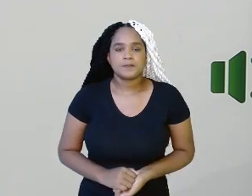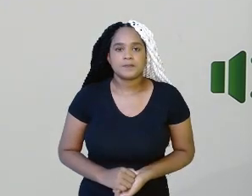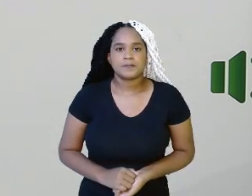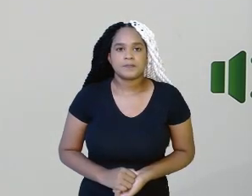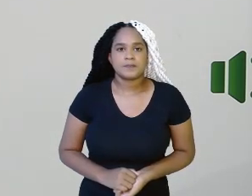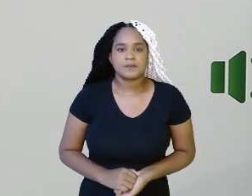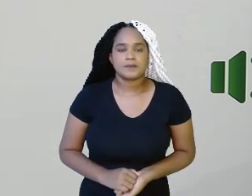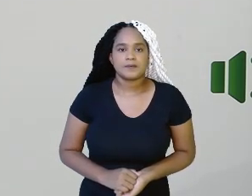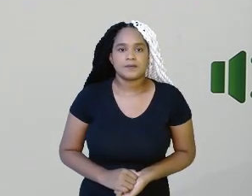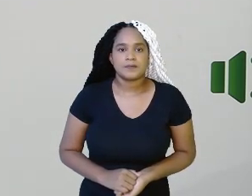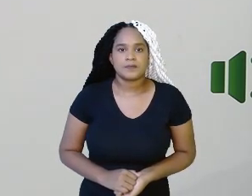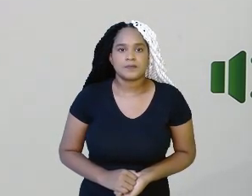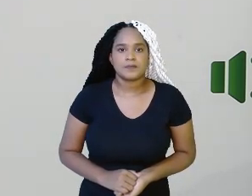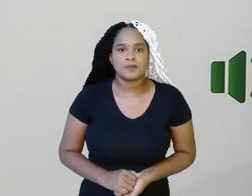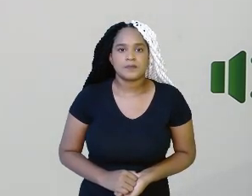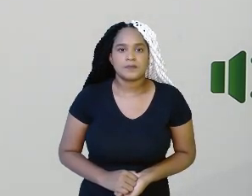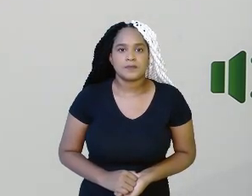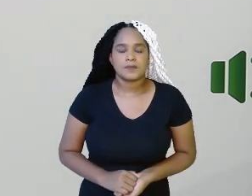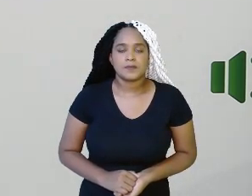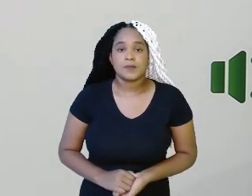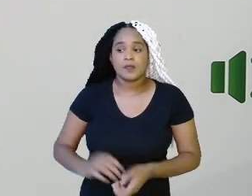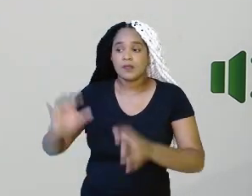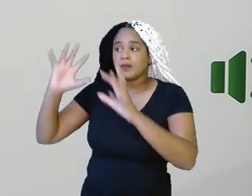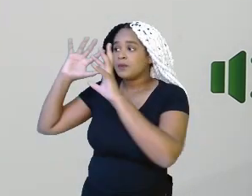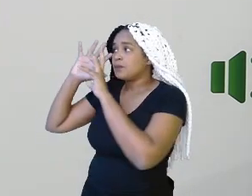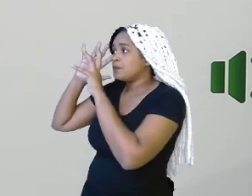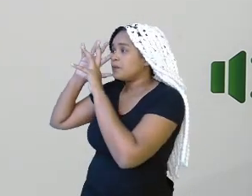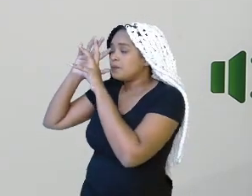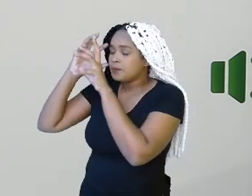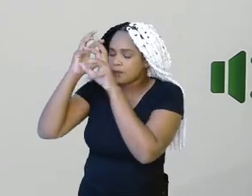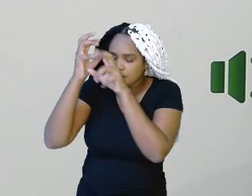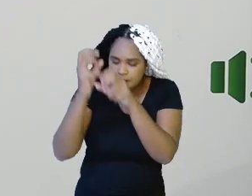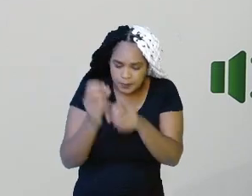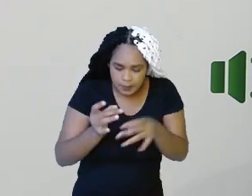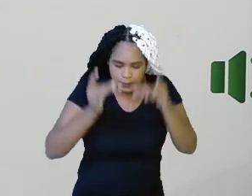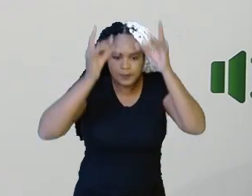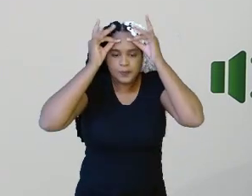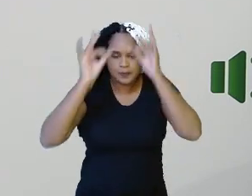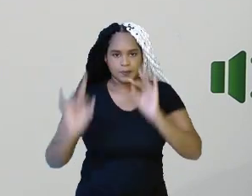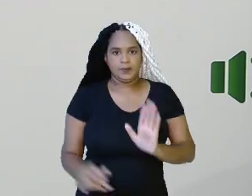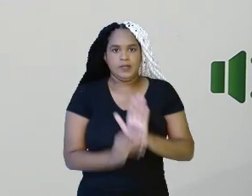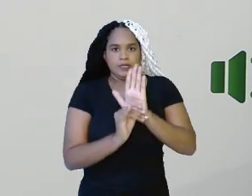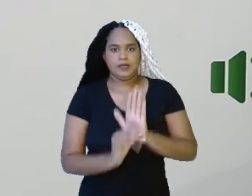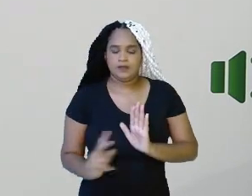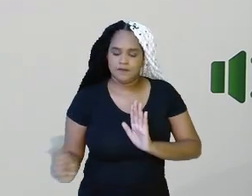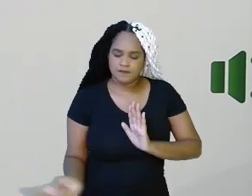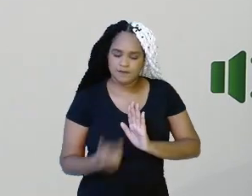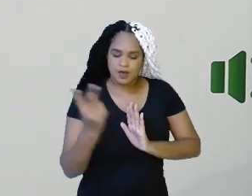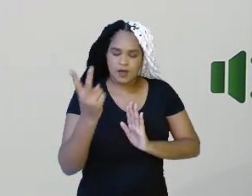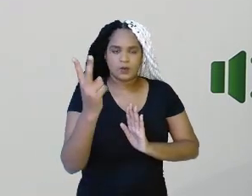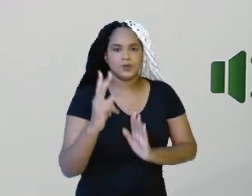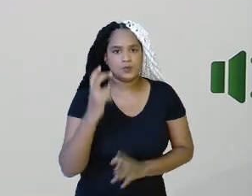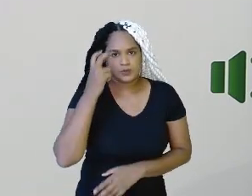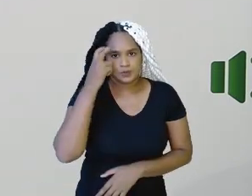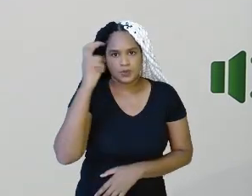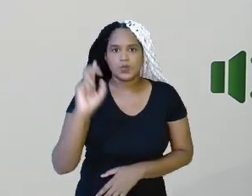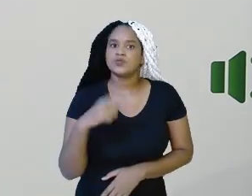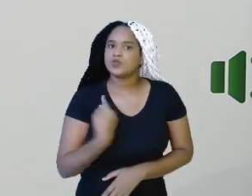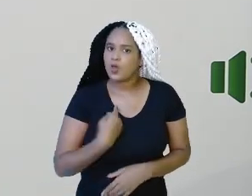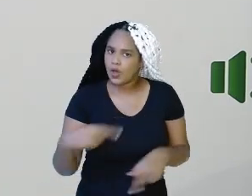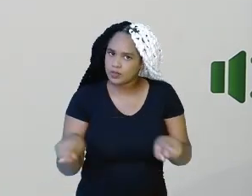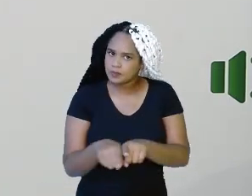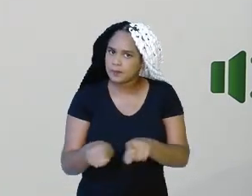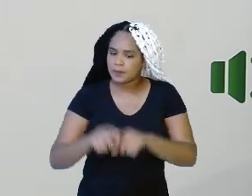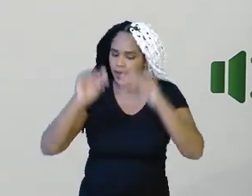de repente, buscarem mais a sua identidade, a identidade do seu povo, valorizar a sua cultura. E nós também